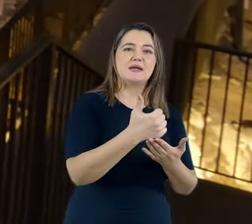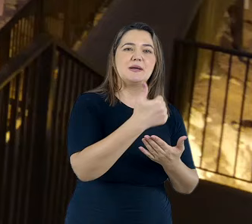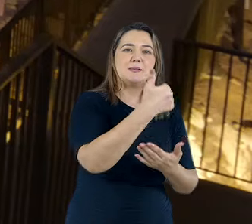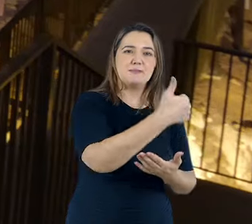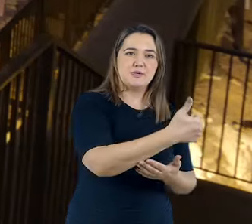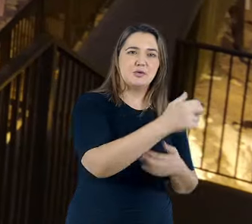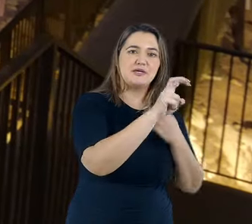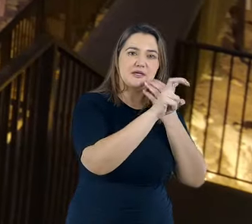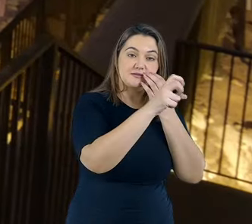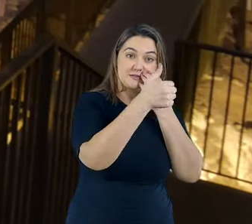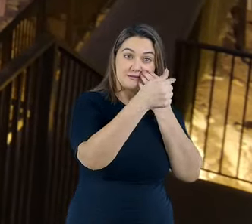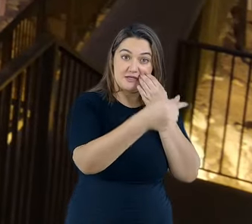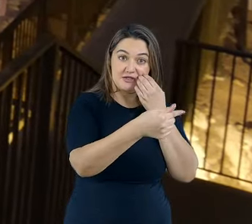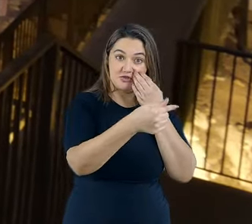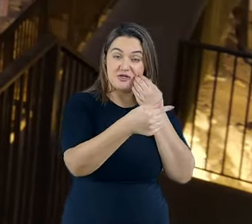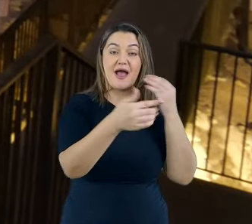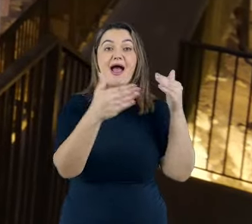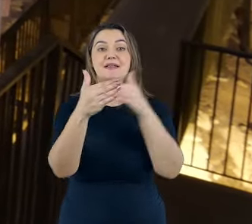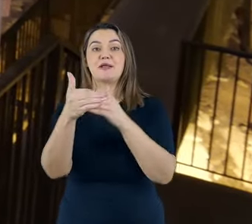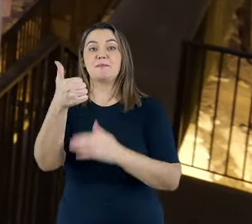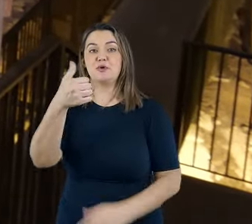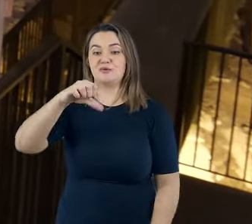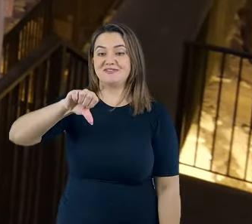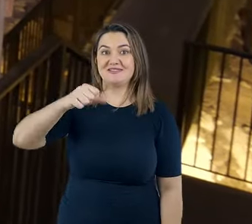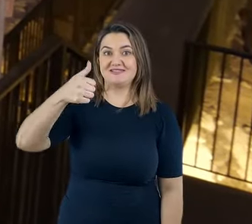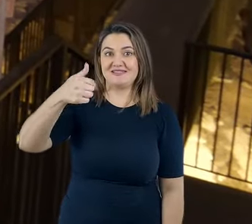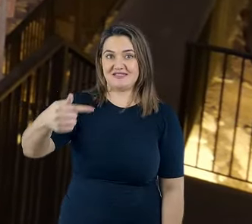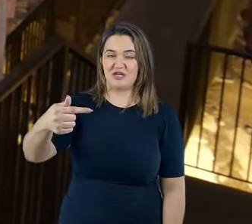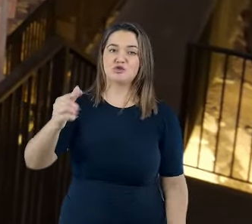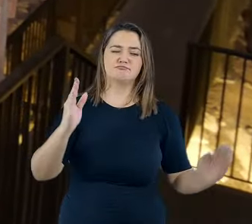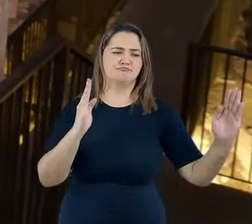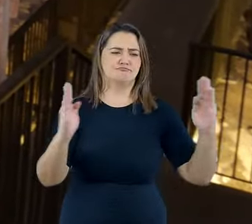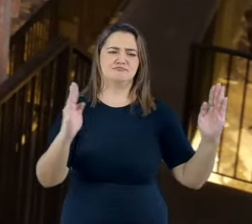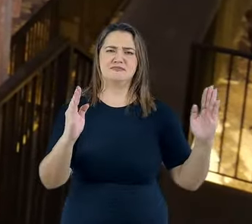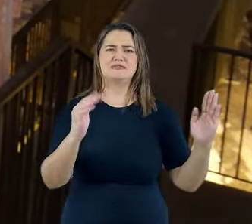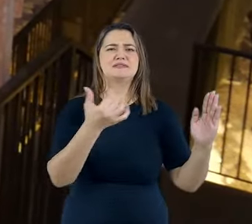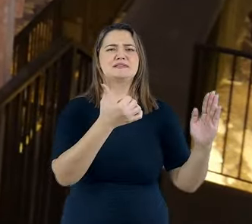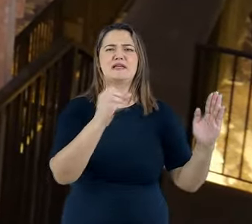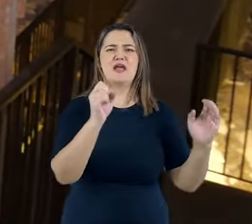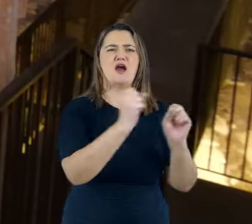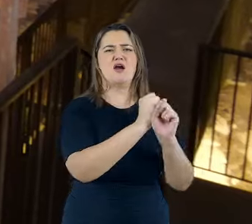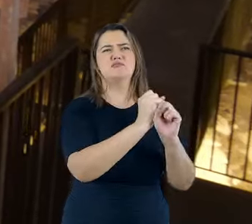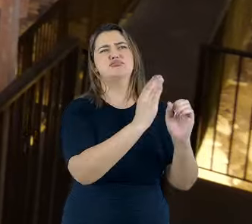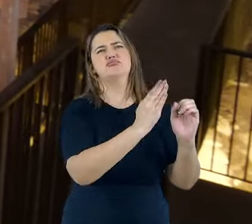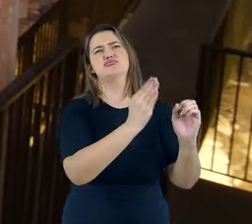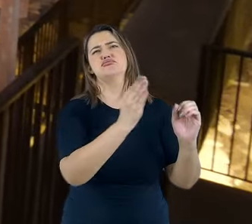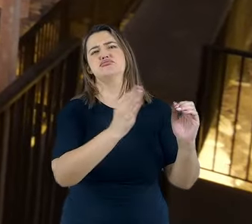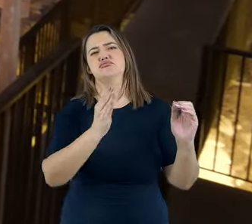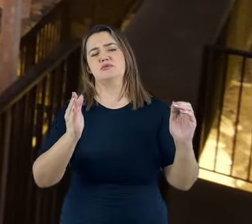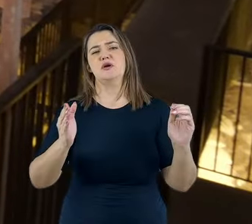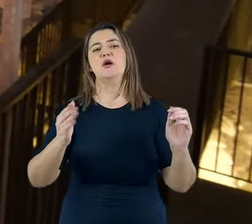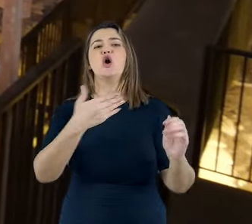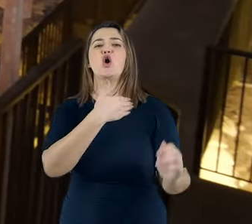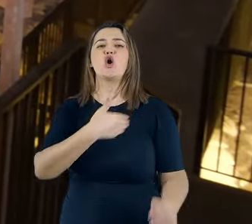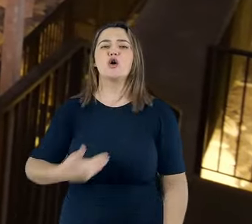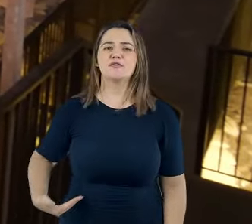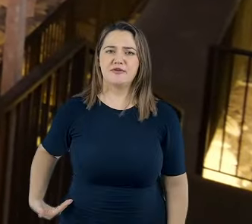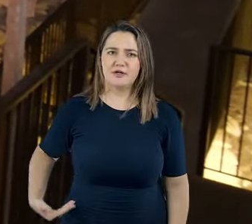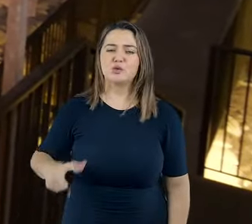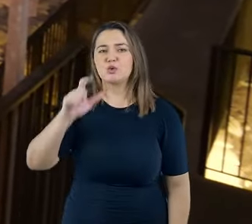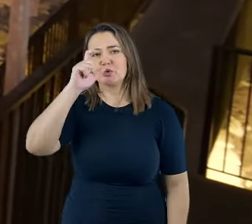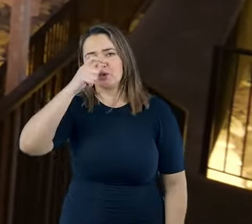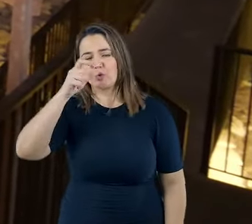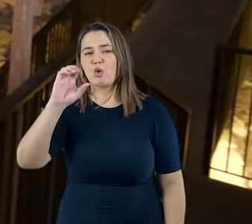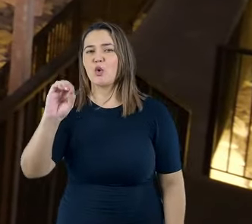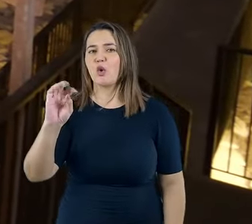tá certo? E vai até 1917. Então você tem longos séculos aí de domínio turco-otomano